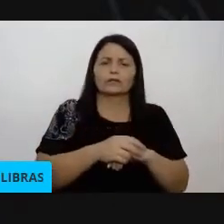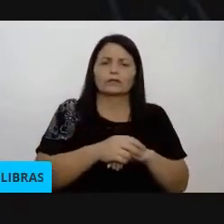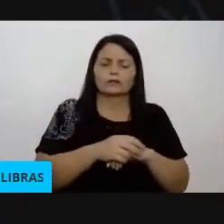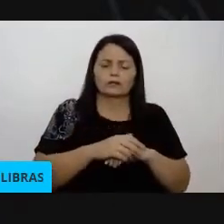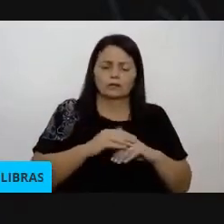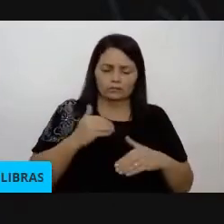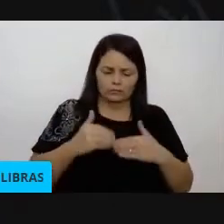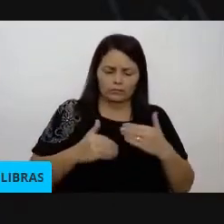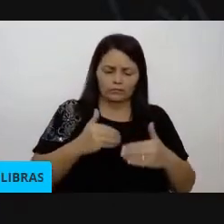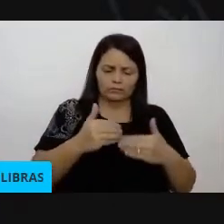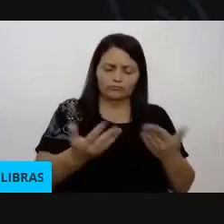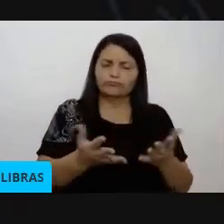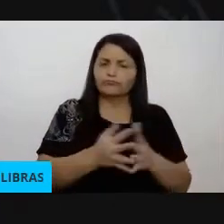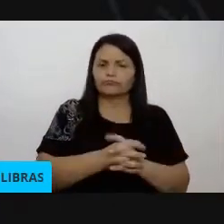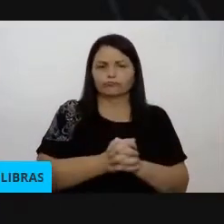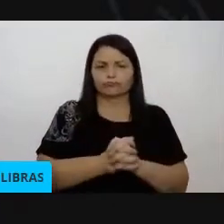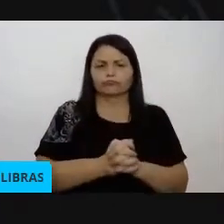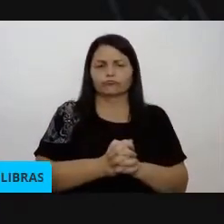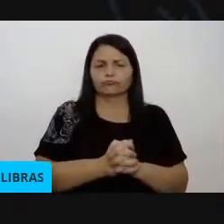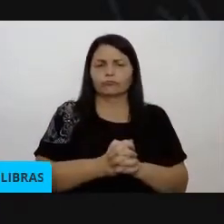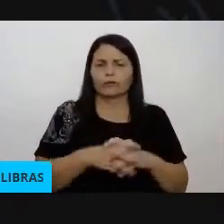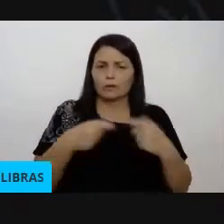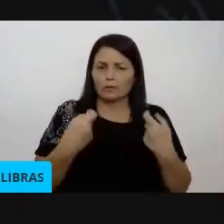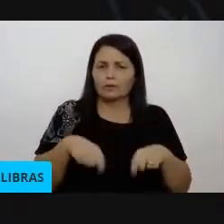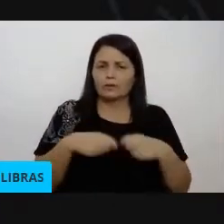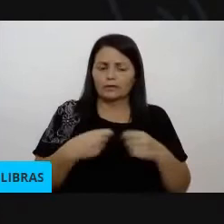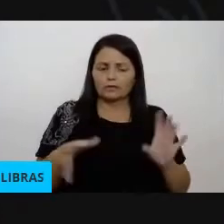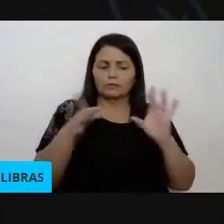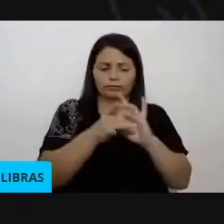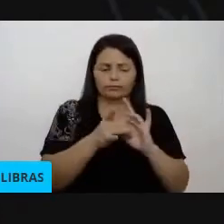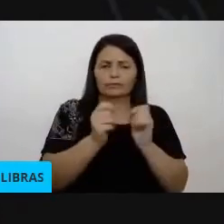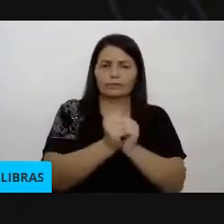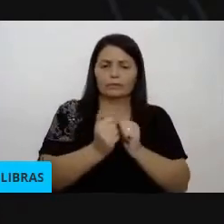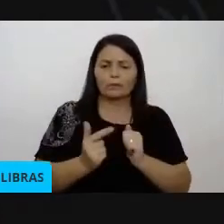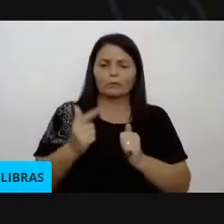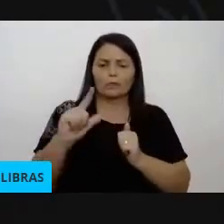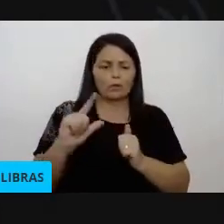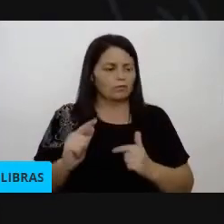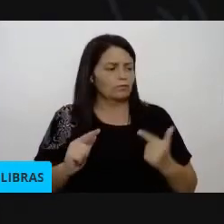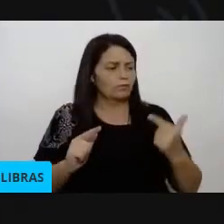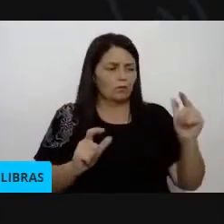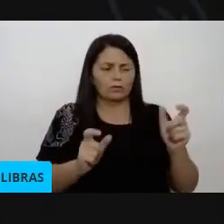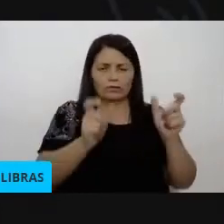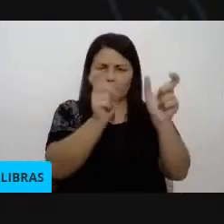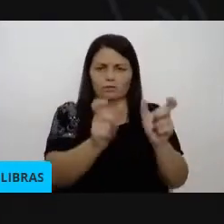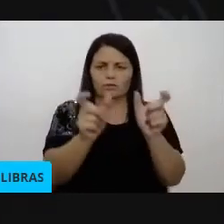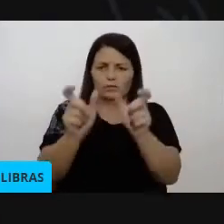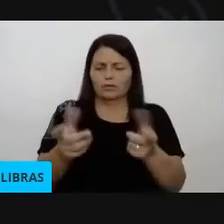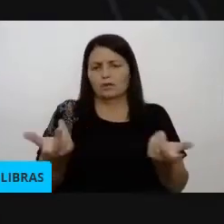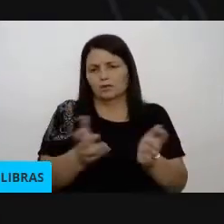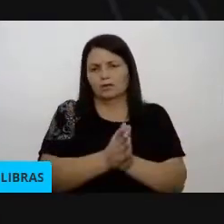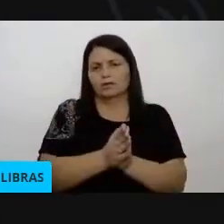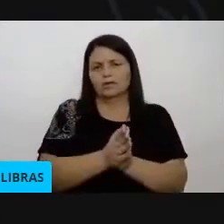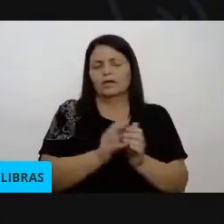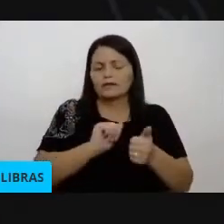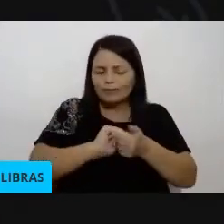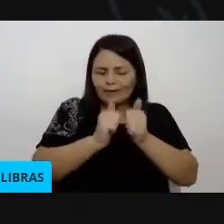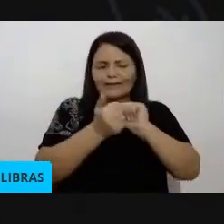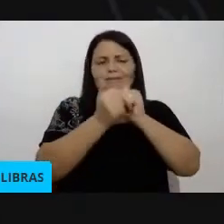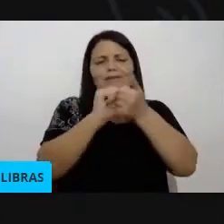gregários. Nós precisamos do outro, né? E assim a gente foi se